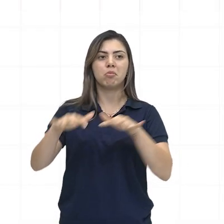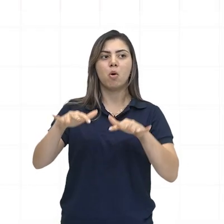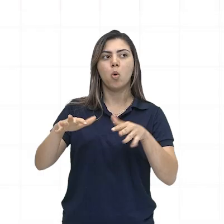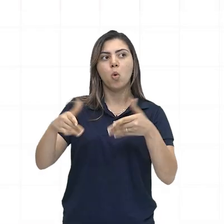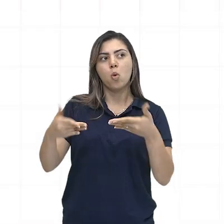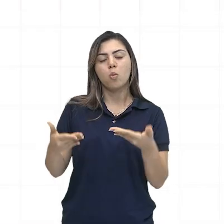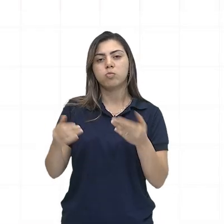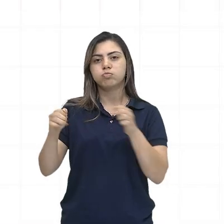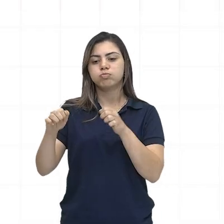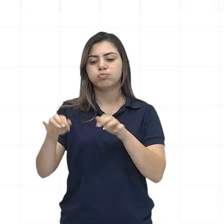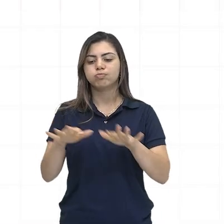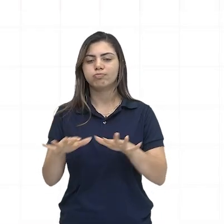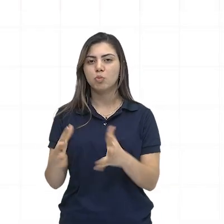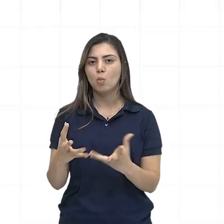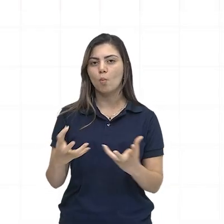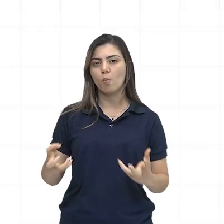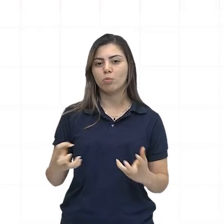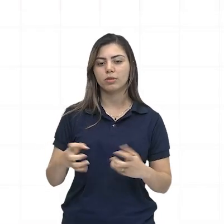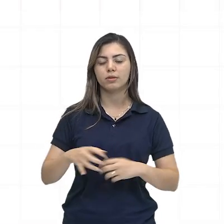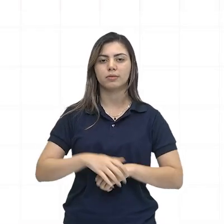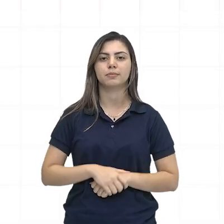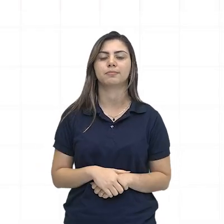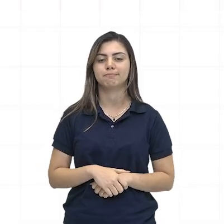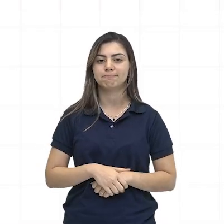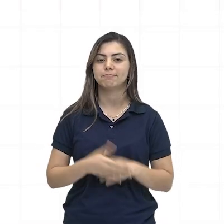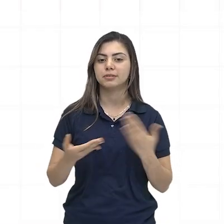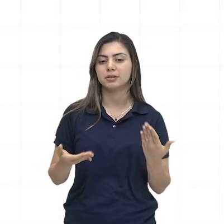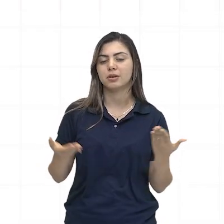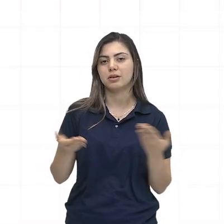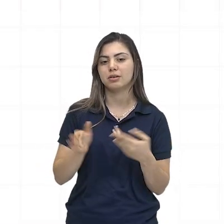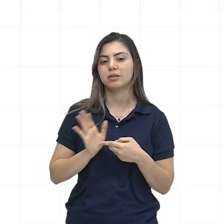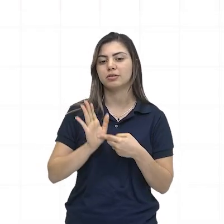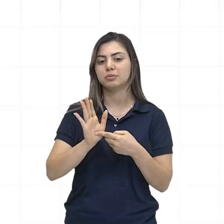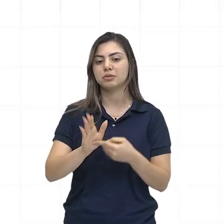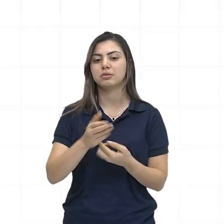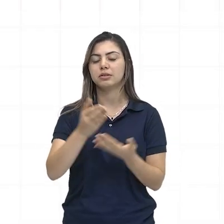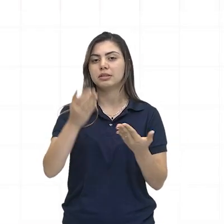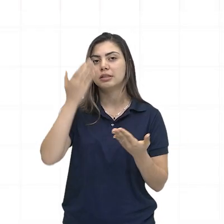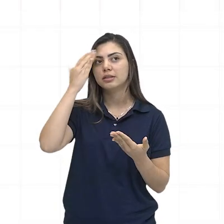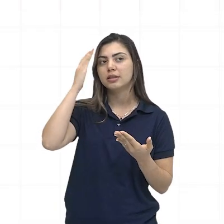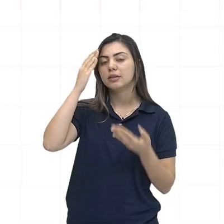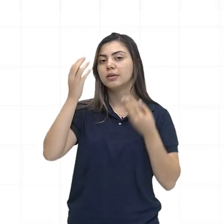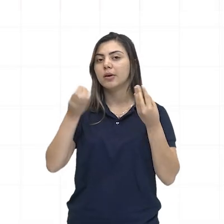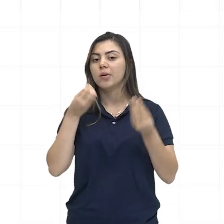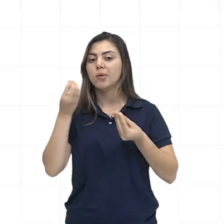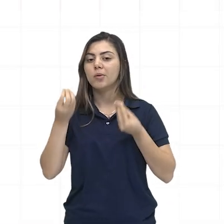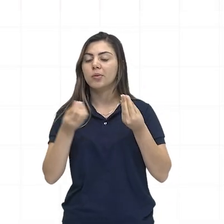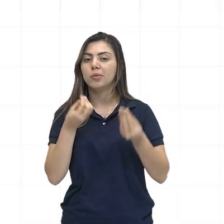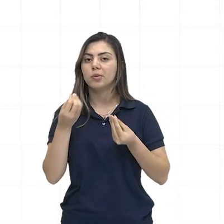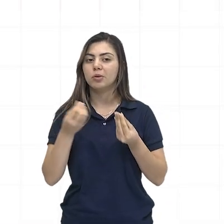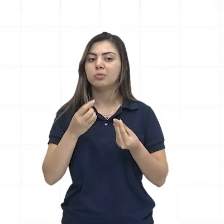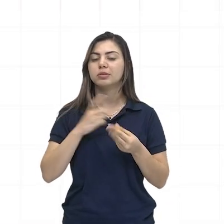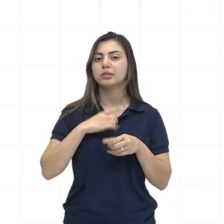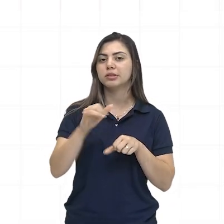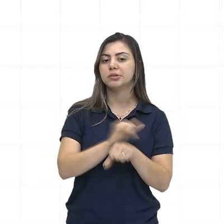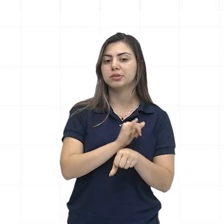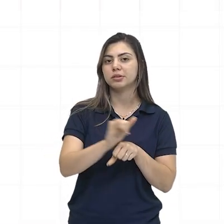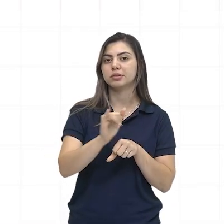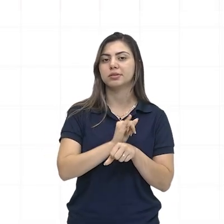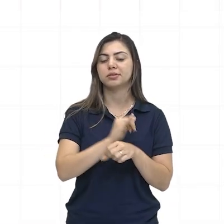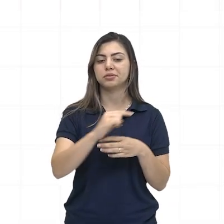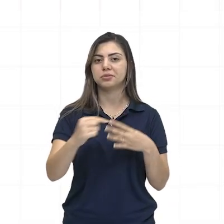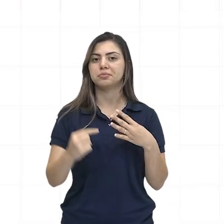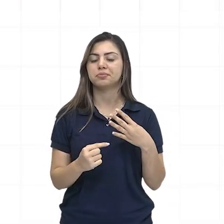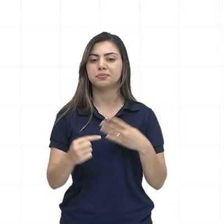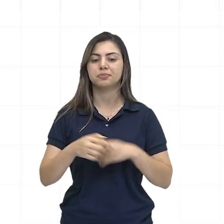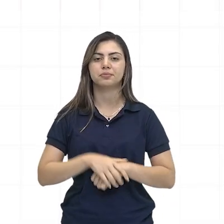vazante, certo? Então, é apenas aqui para nós termos uma ideia dessa distribuição aqui de